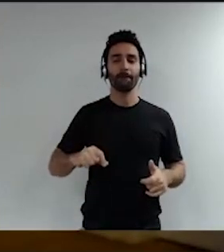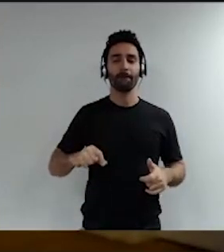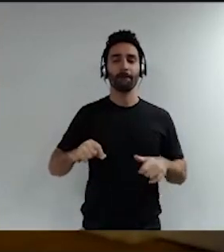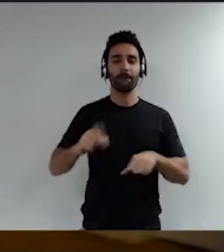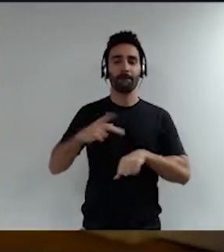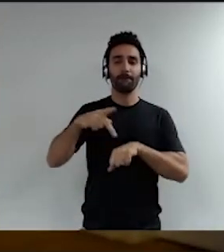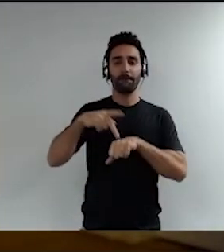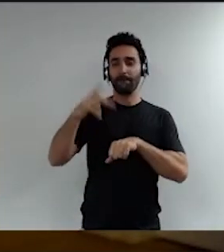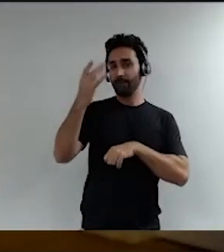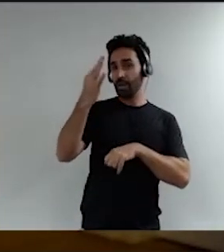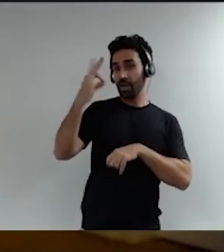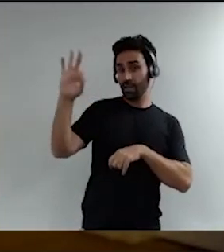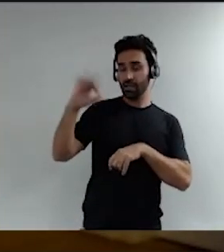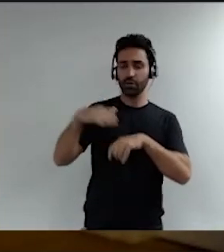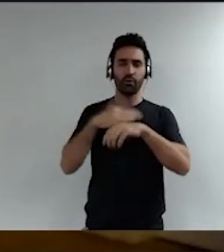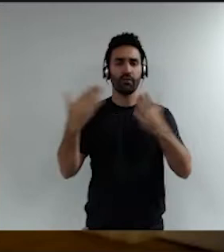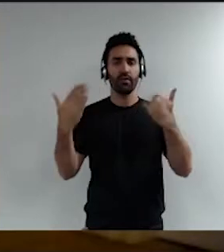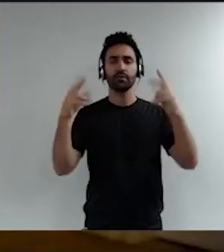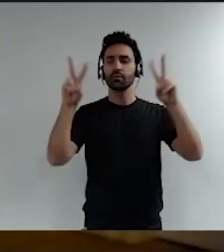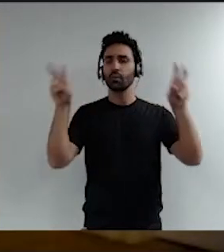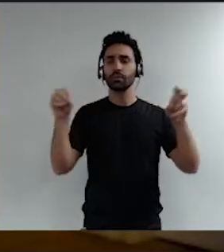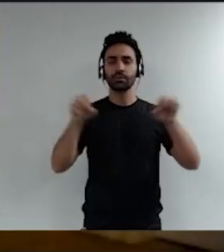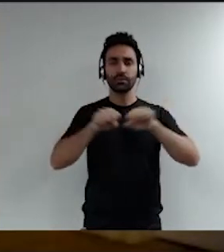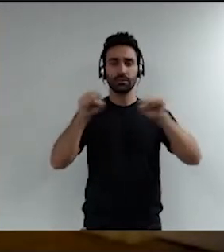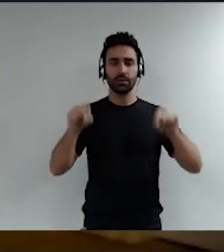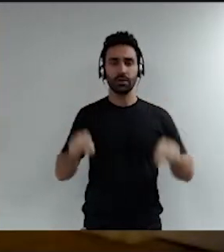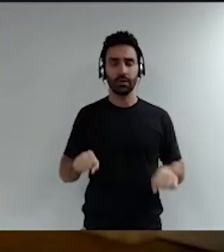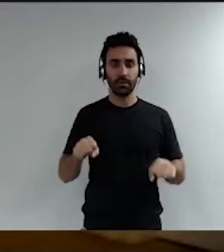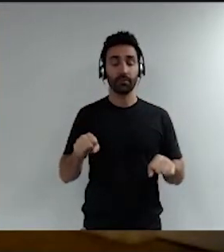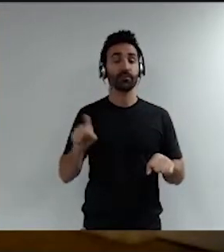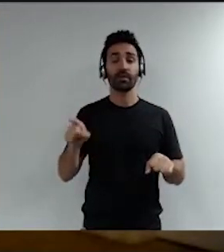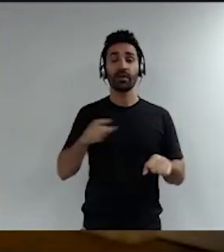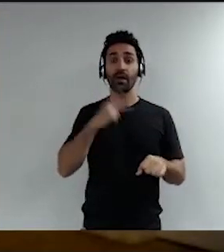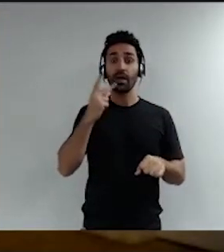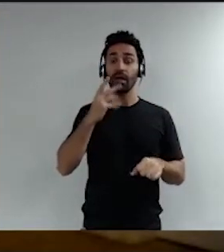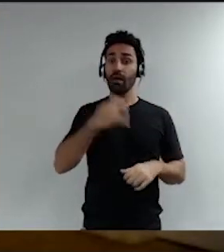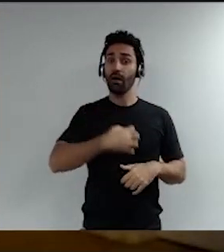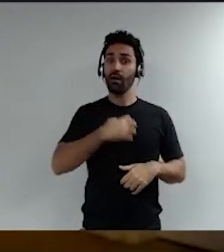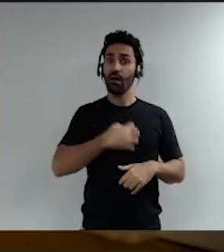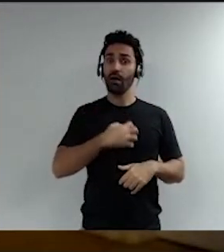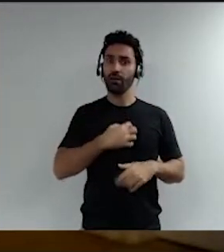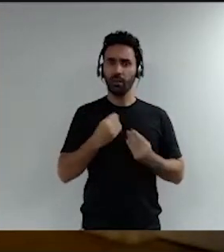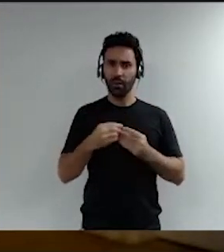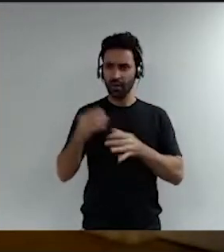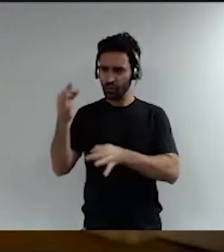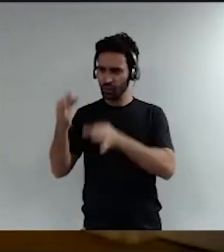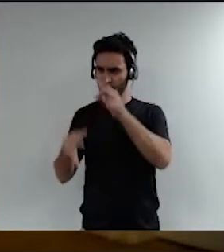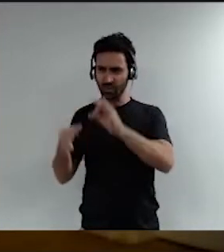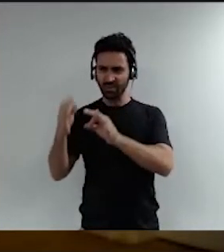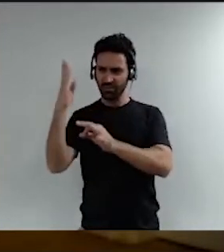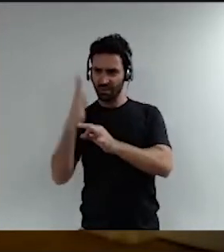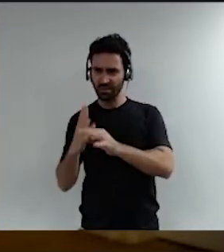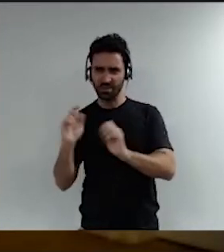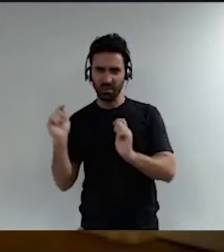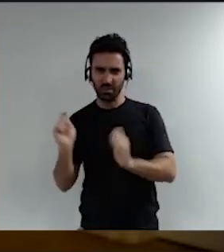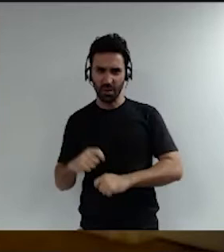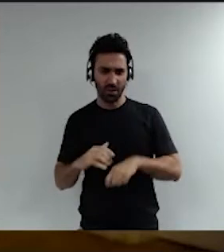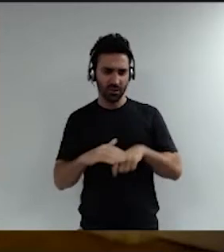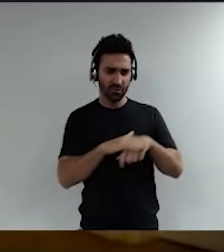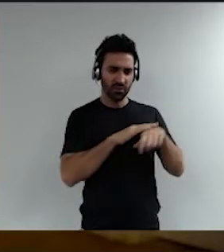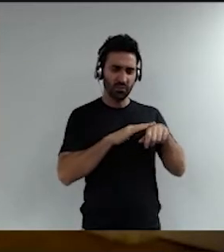sistema. Eles ficaram indignados pelo fato do juiz brasileiro falar com o advogado, atender o